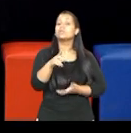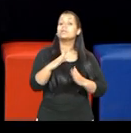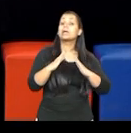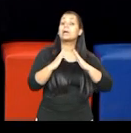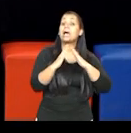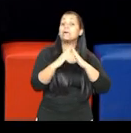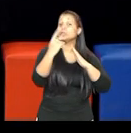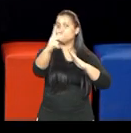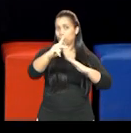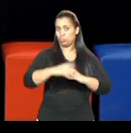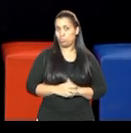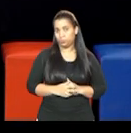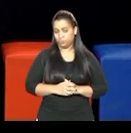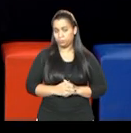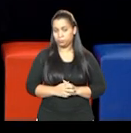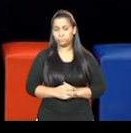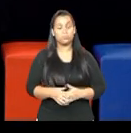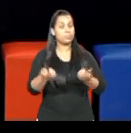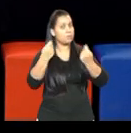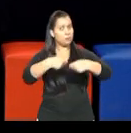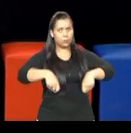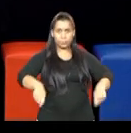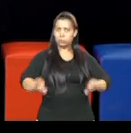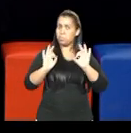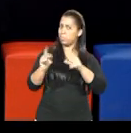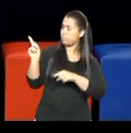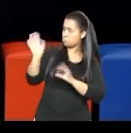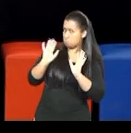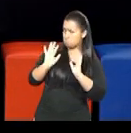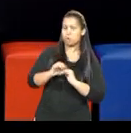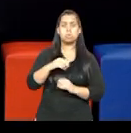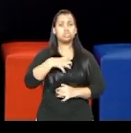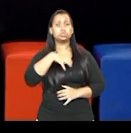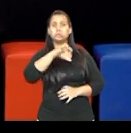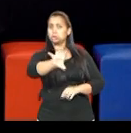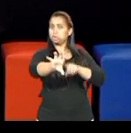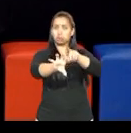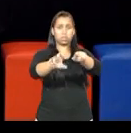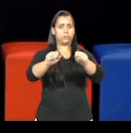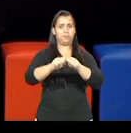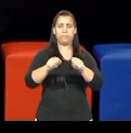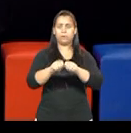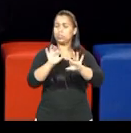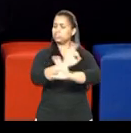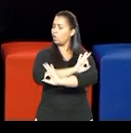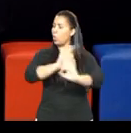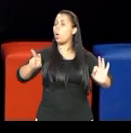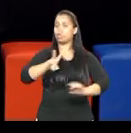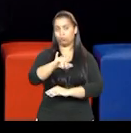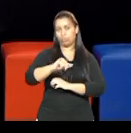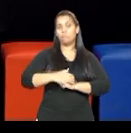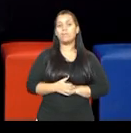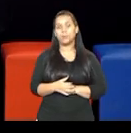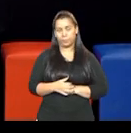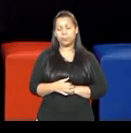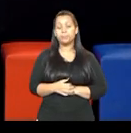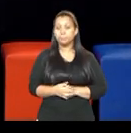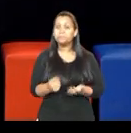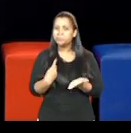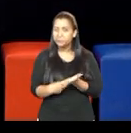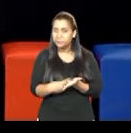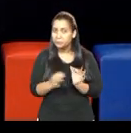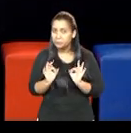da sua casa. Não precisa ser assim. Faça do seu jeito que vai estar ótimo.